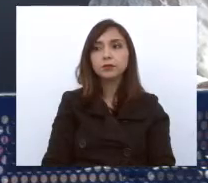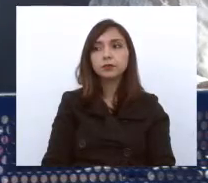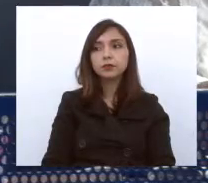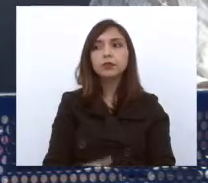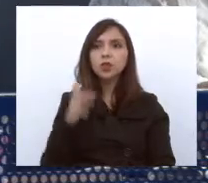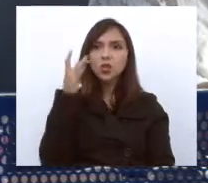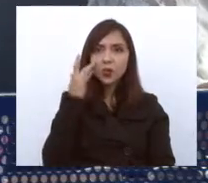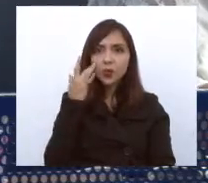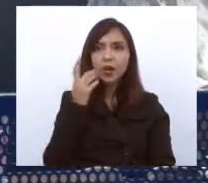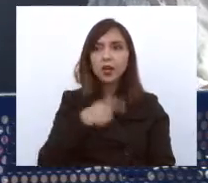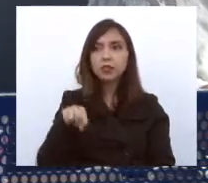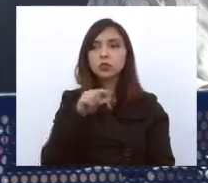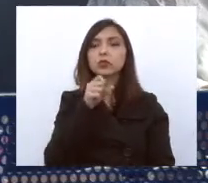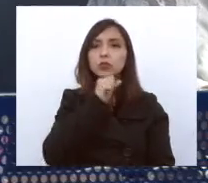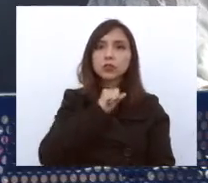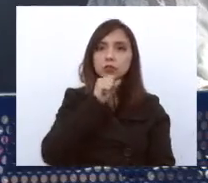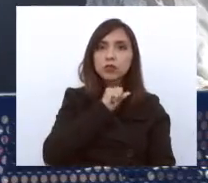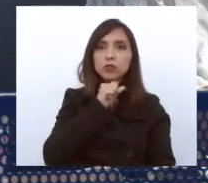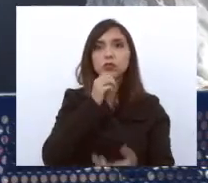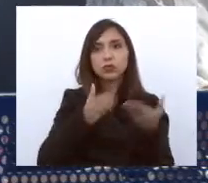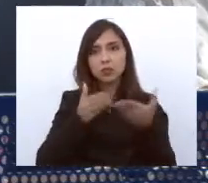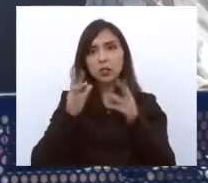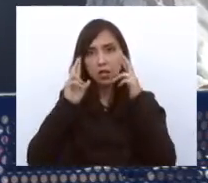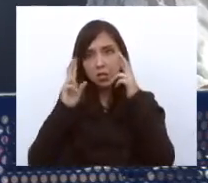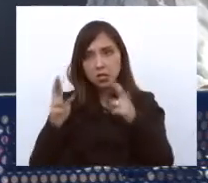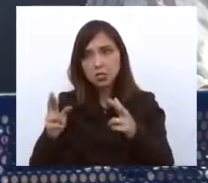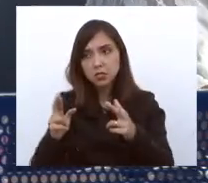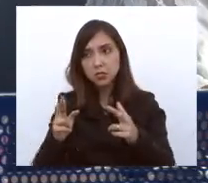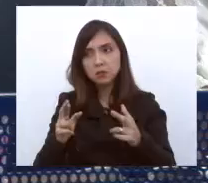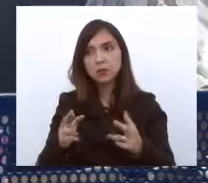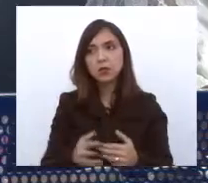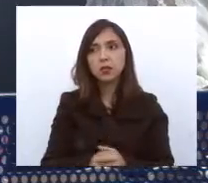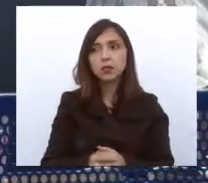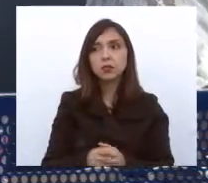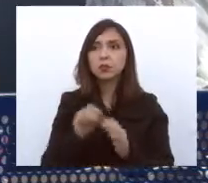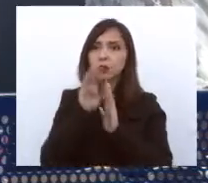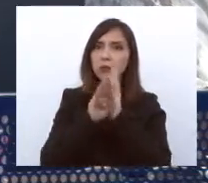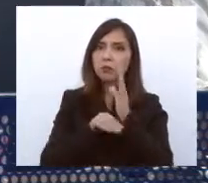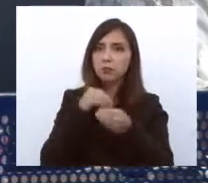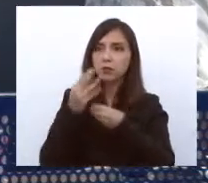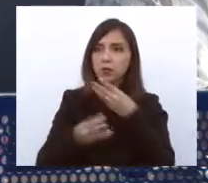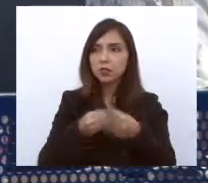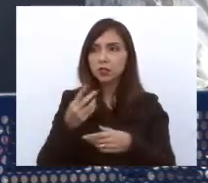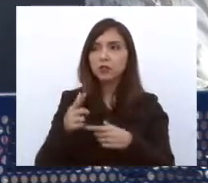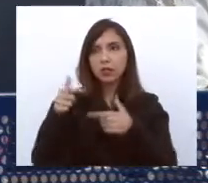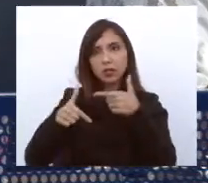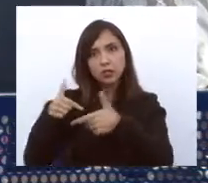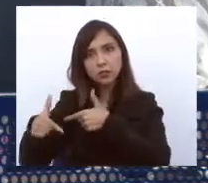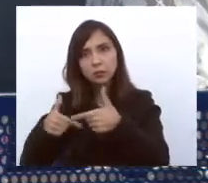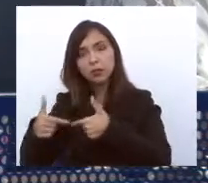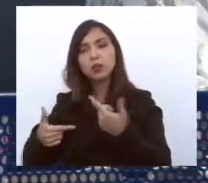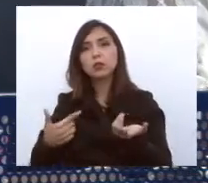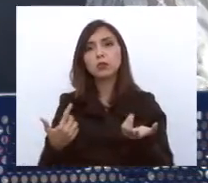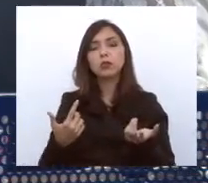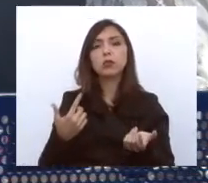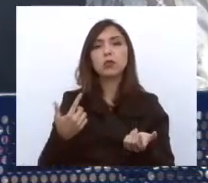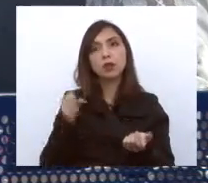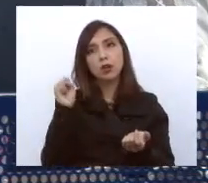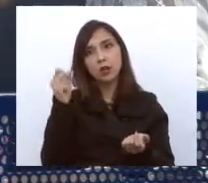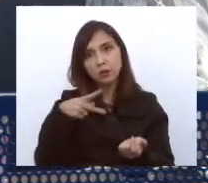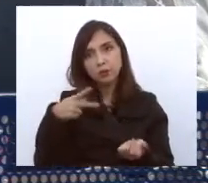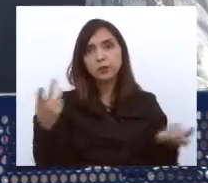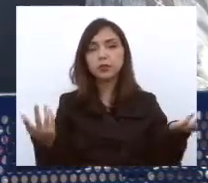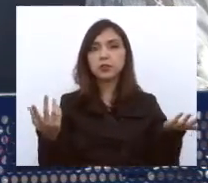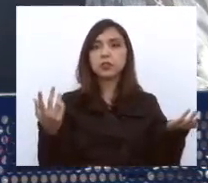porque eu acho que o idoso tem que ser tratado com respeito, não dá mais um benefício para ele, porque ele trabalhou, ele tem sua aposentadoria,